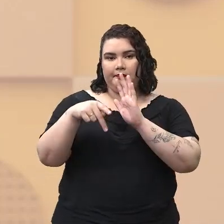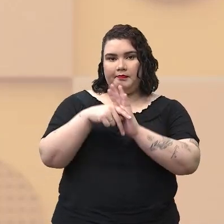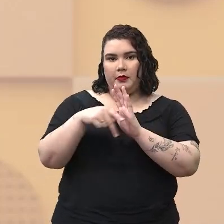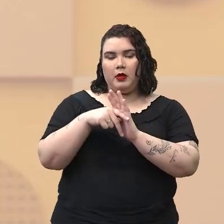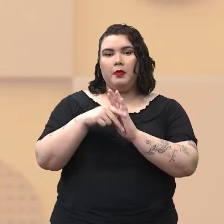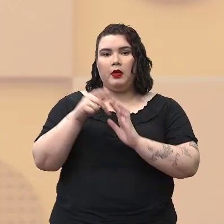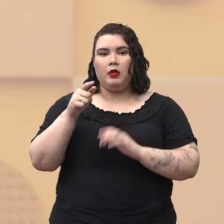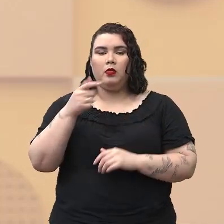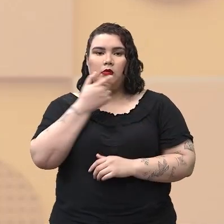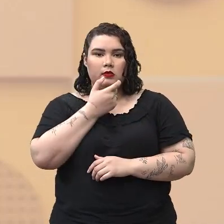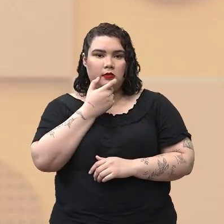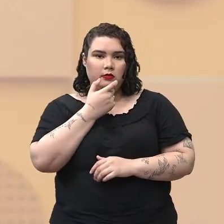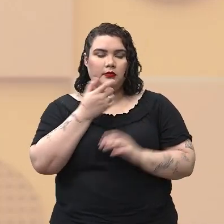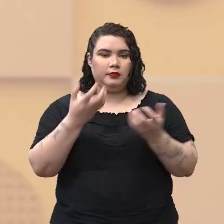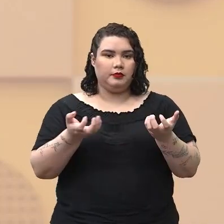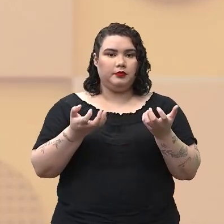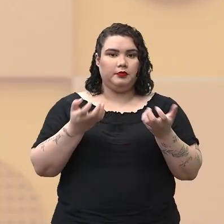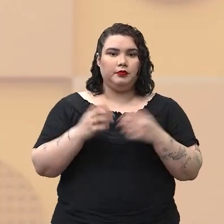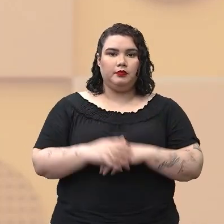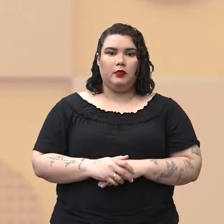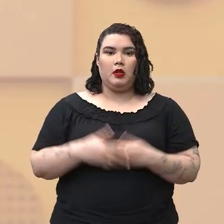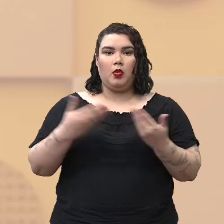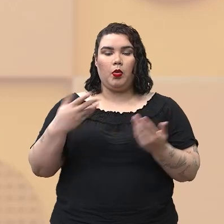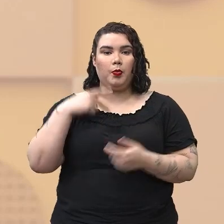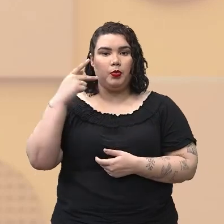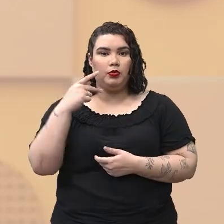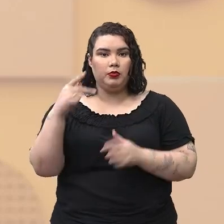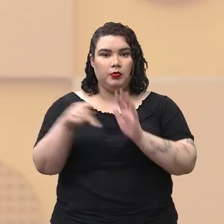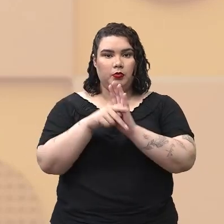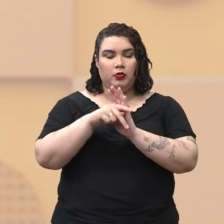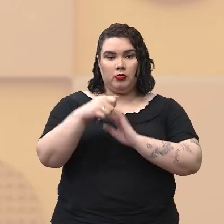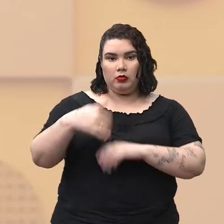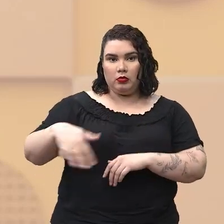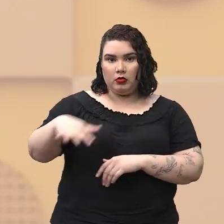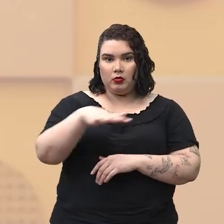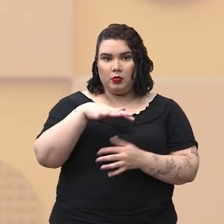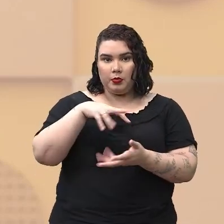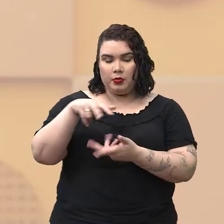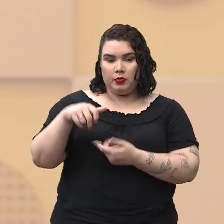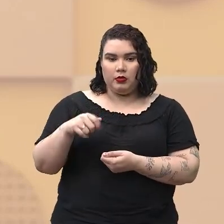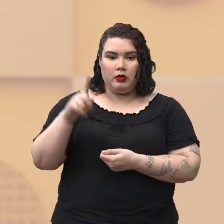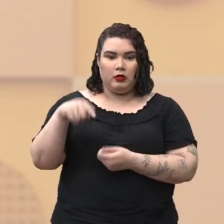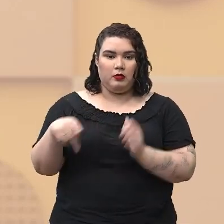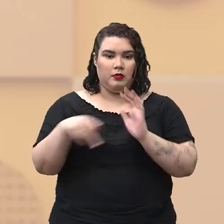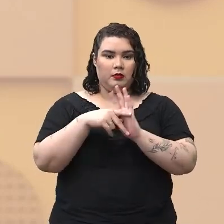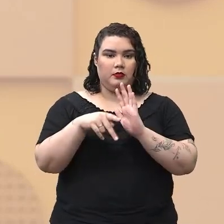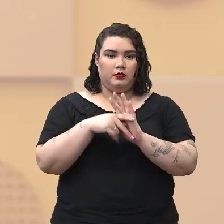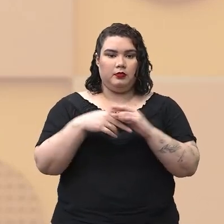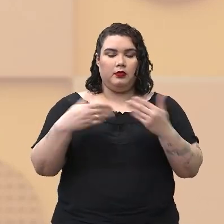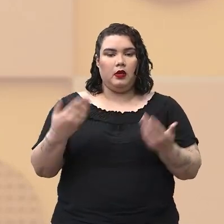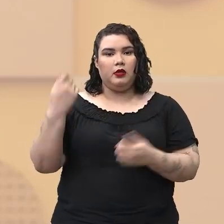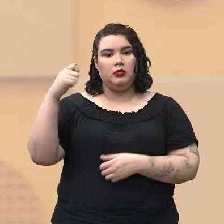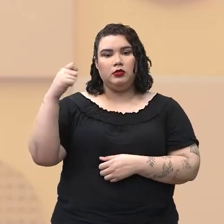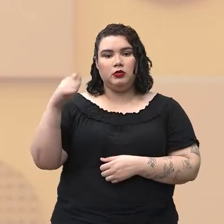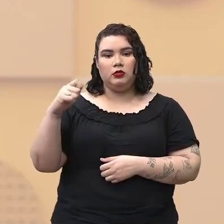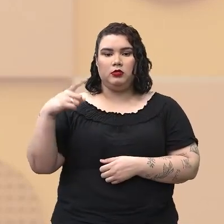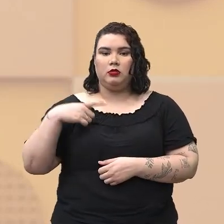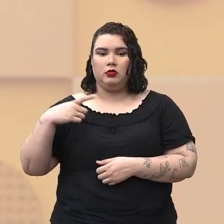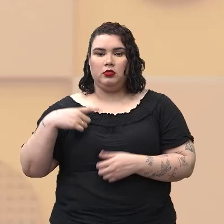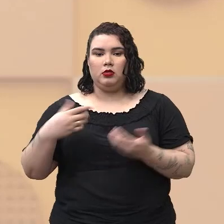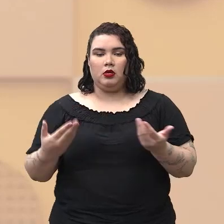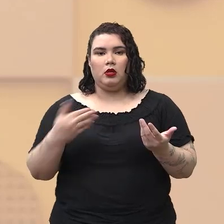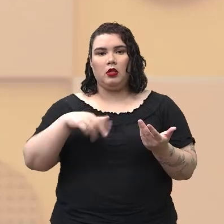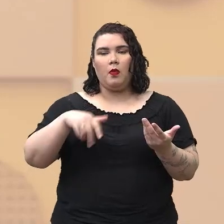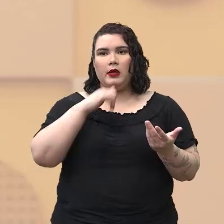Unido. Né? Então, a situação política daquele ponto do planeta é essa. Né? A Argentina está ali, né? Não é nem